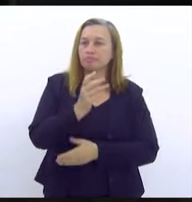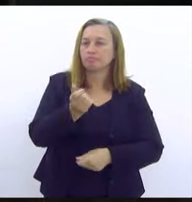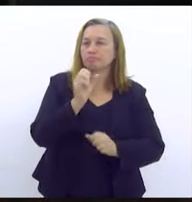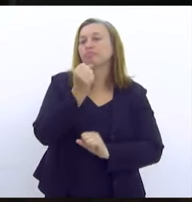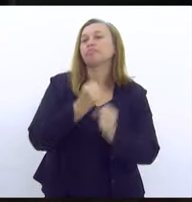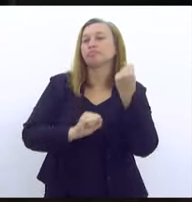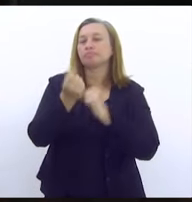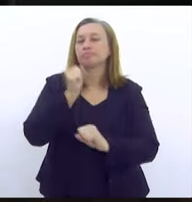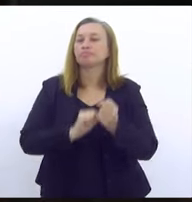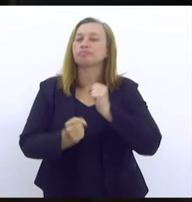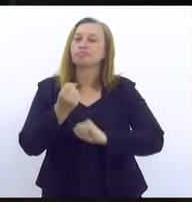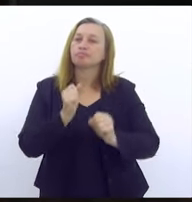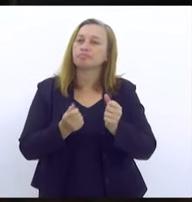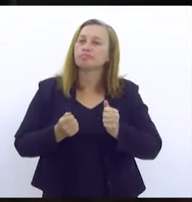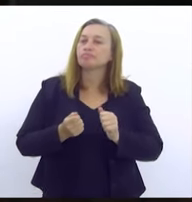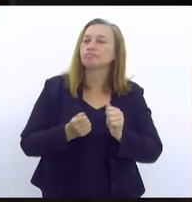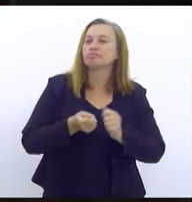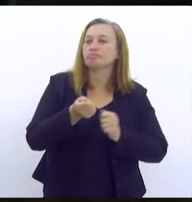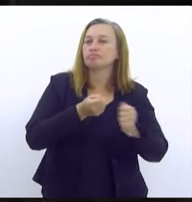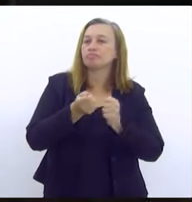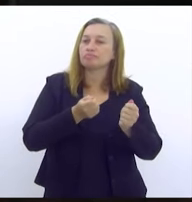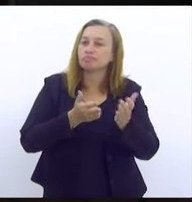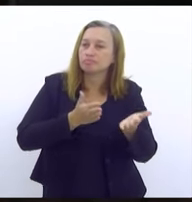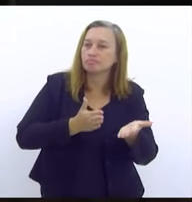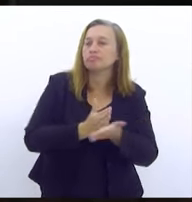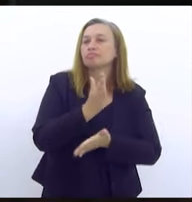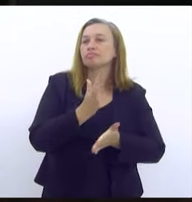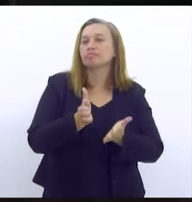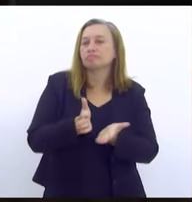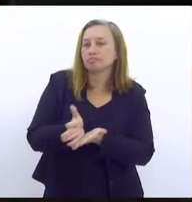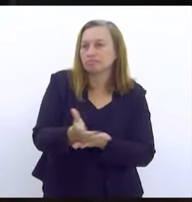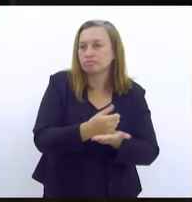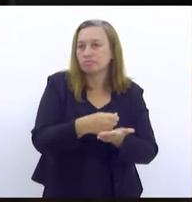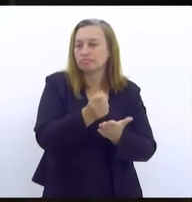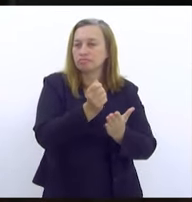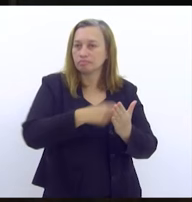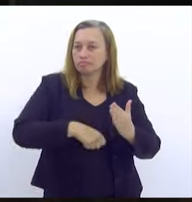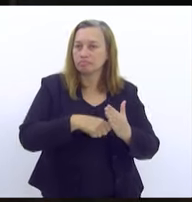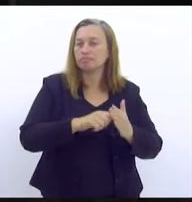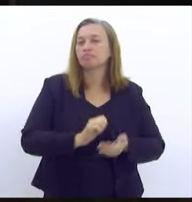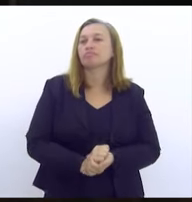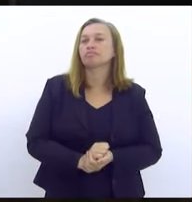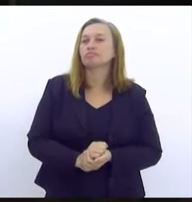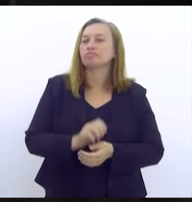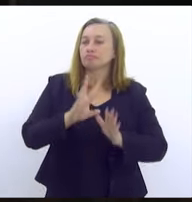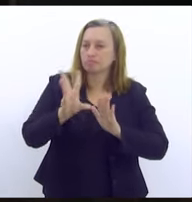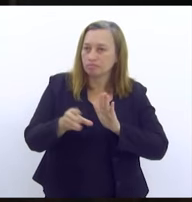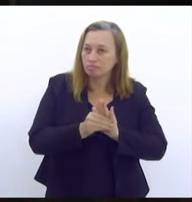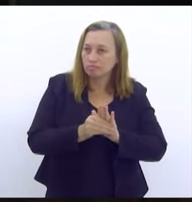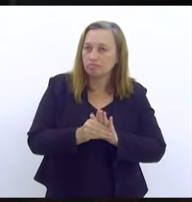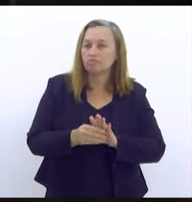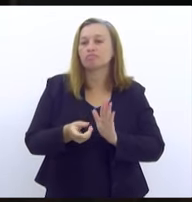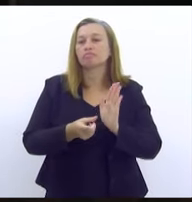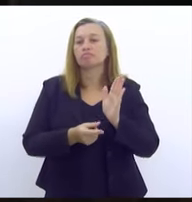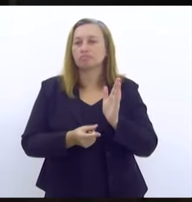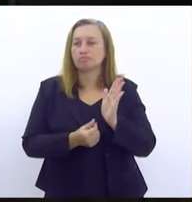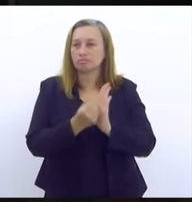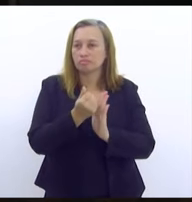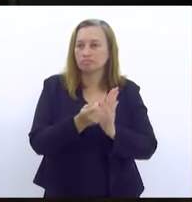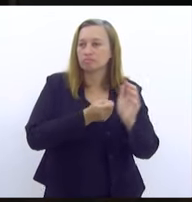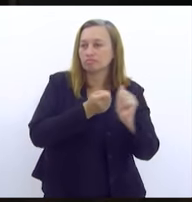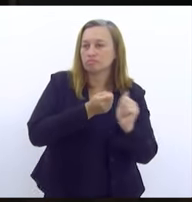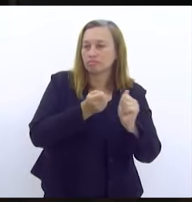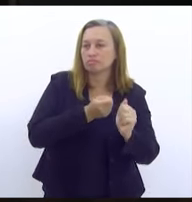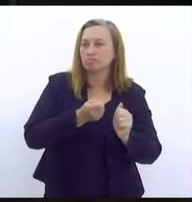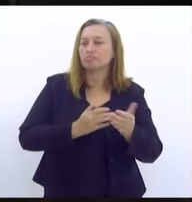Comércio favorável, Tributação, Controle da Arrecadação Estadual e Fiscalização dos Tributos Estaduais favorável, com emenda, Orçamento, Fiscalização